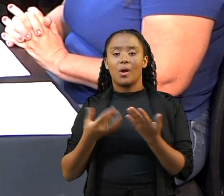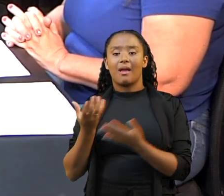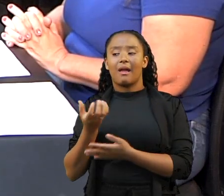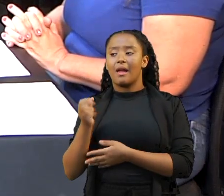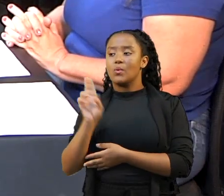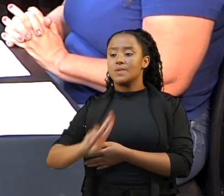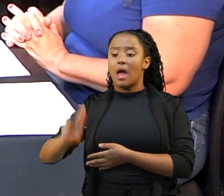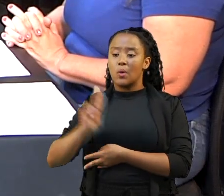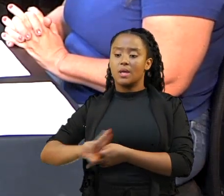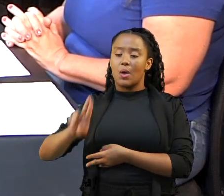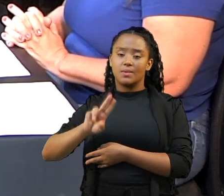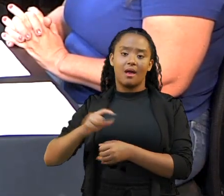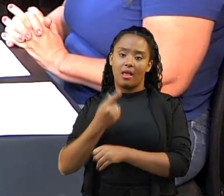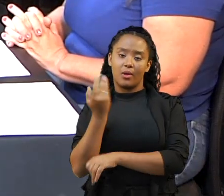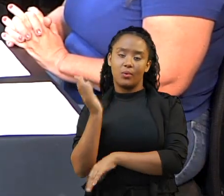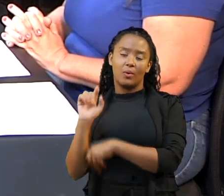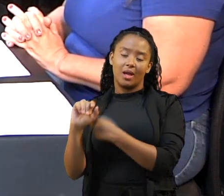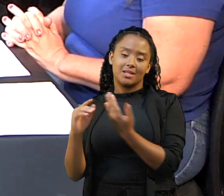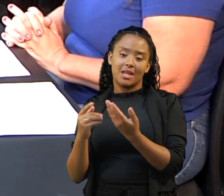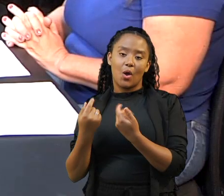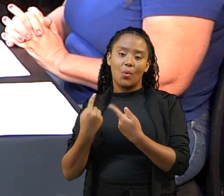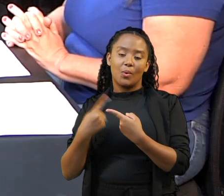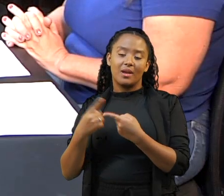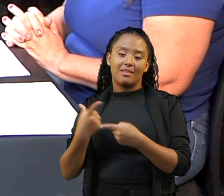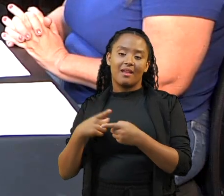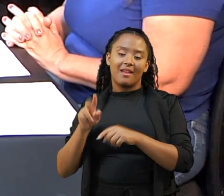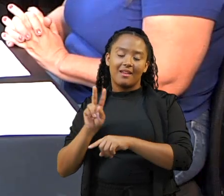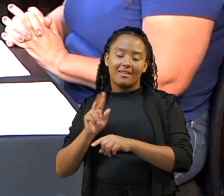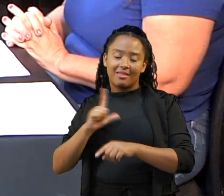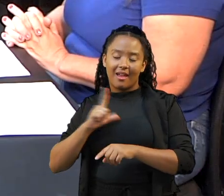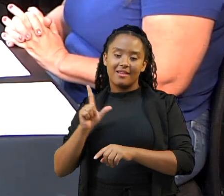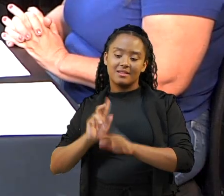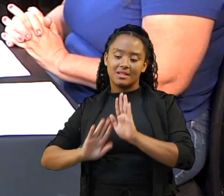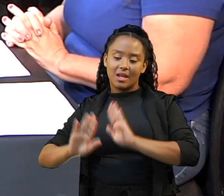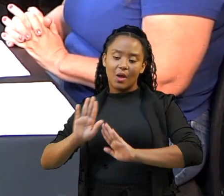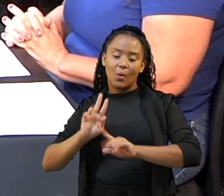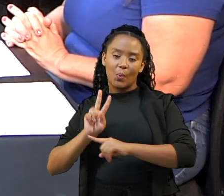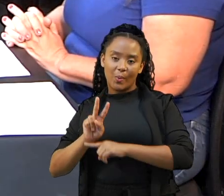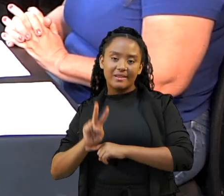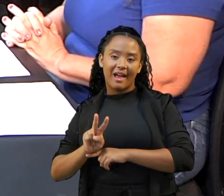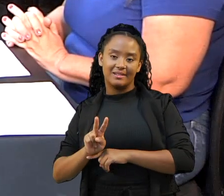natureza, sabe? E aí, a forma como se coloca no mundo